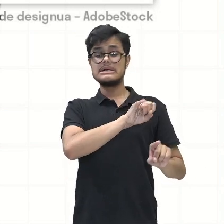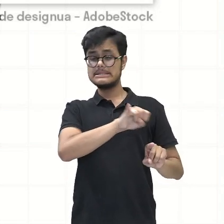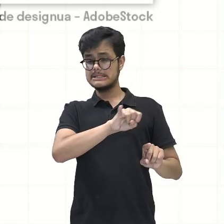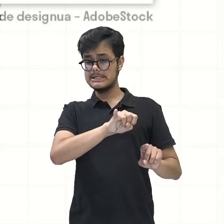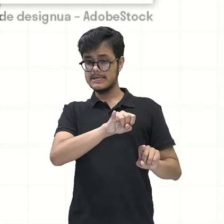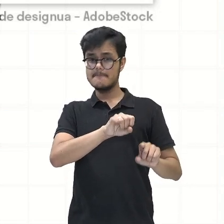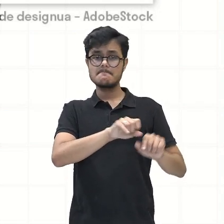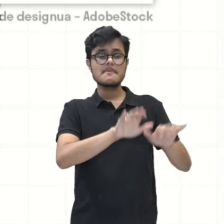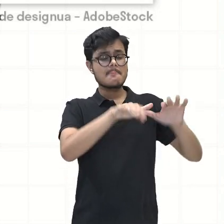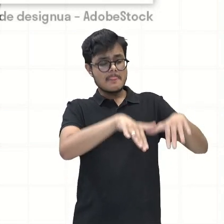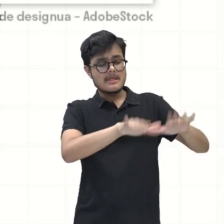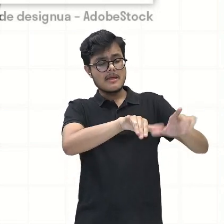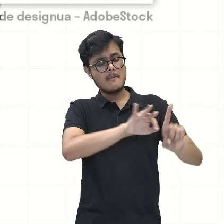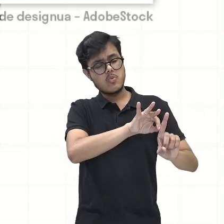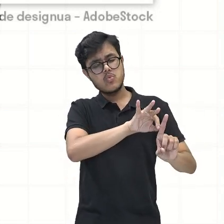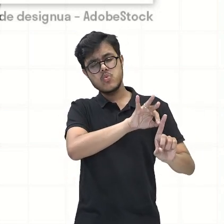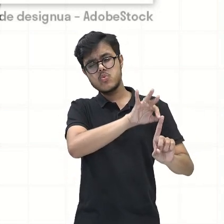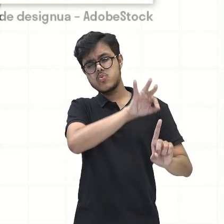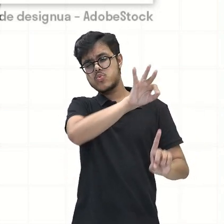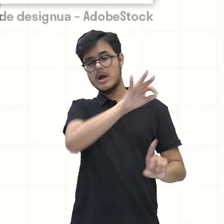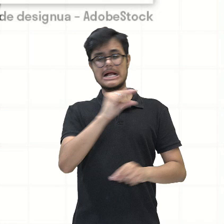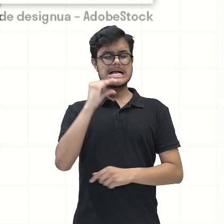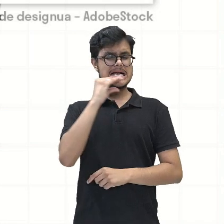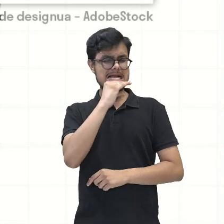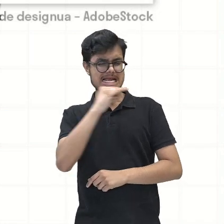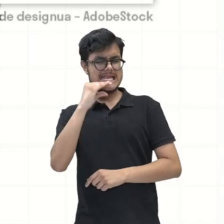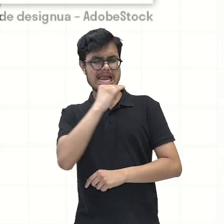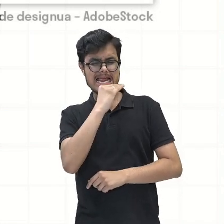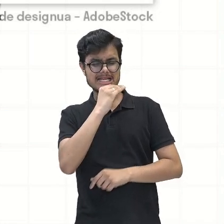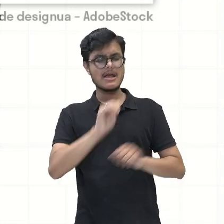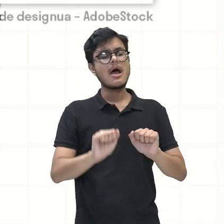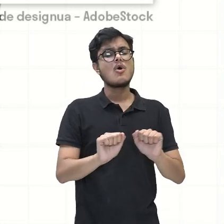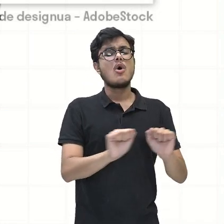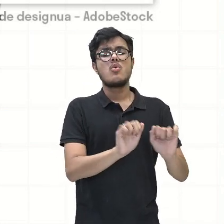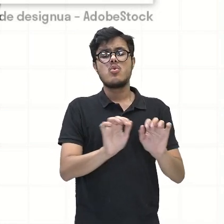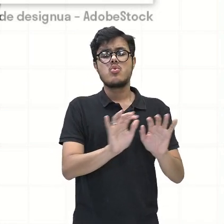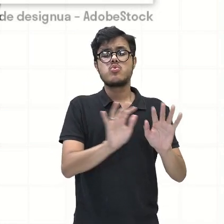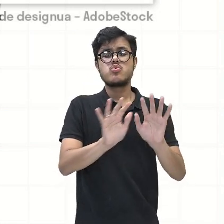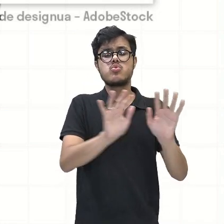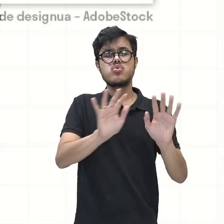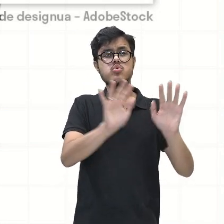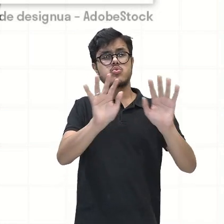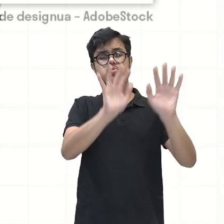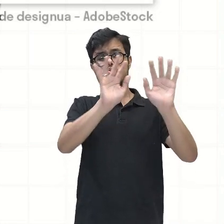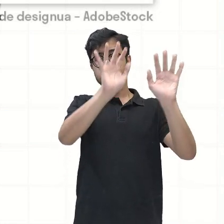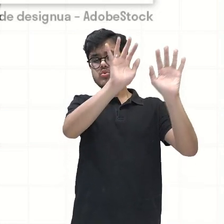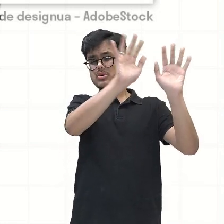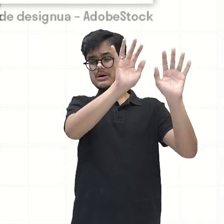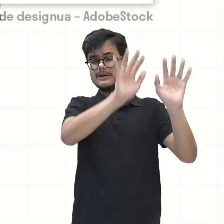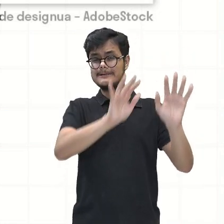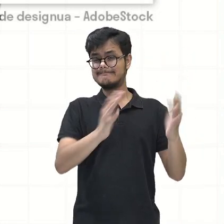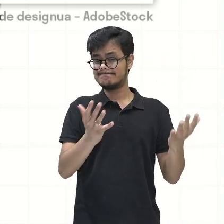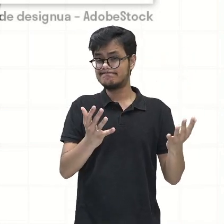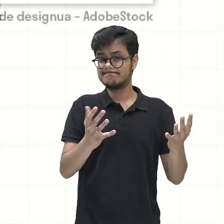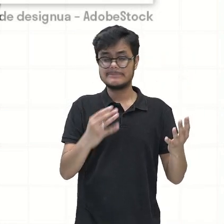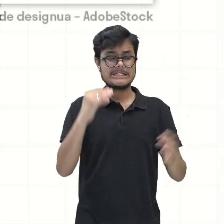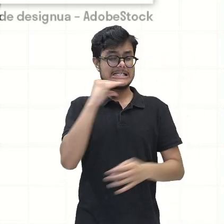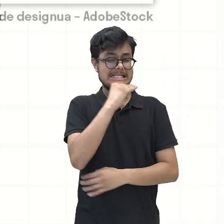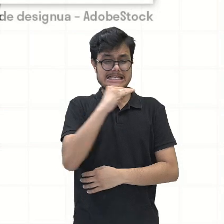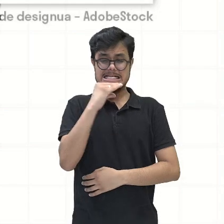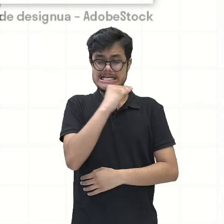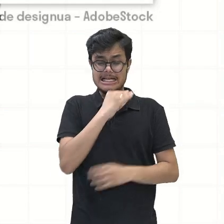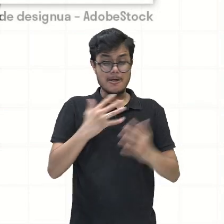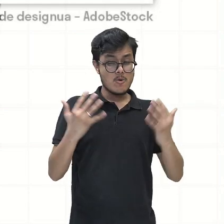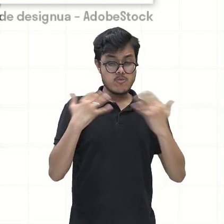El Niño, as águas superficiais do El Niño, elas vão ficar muito aquecidas,